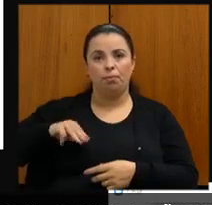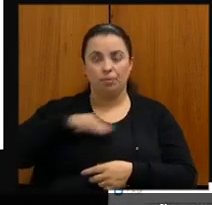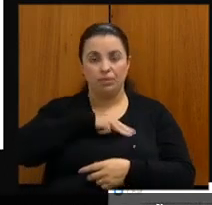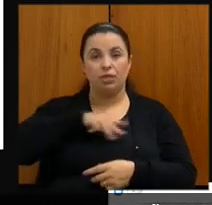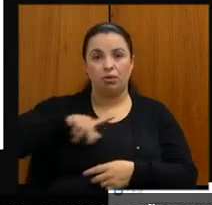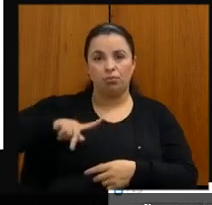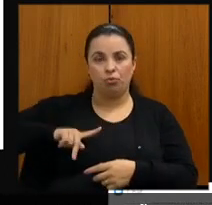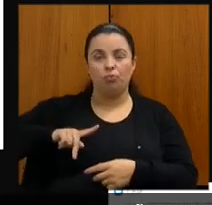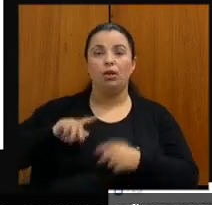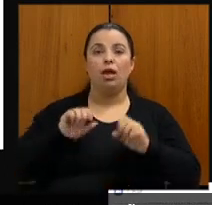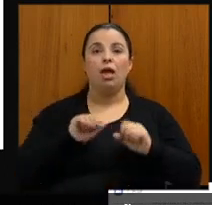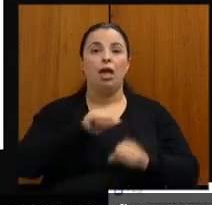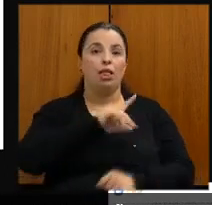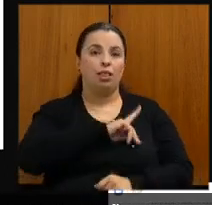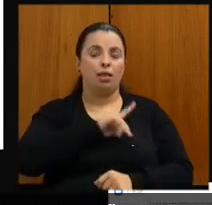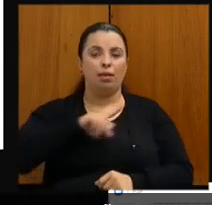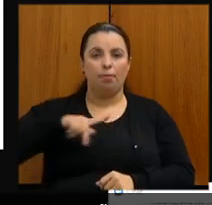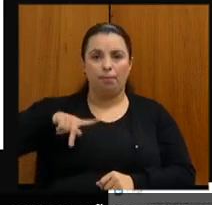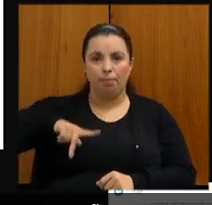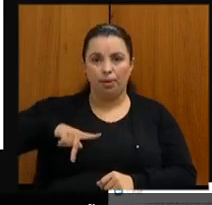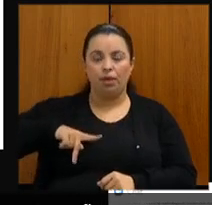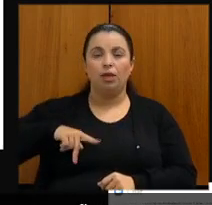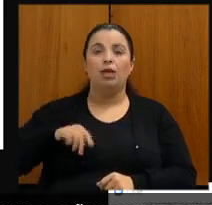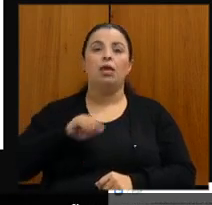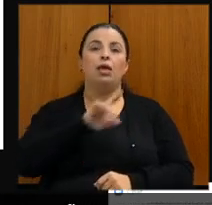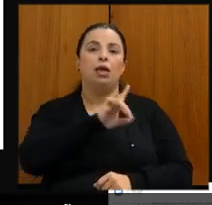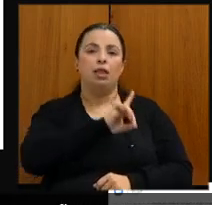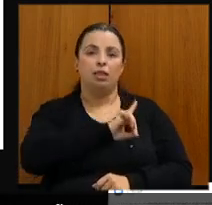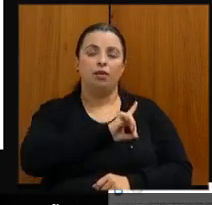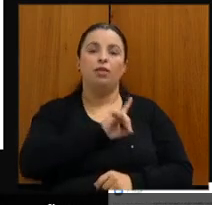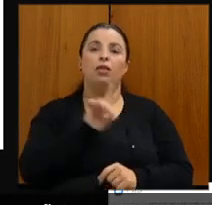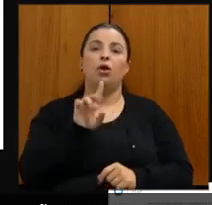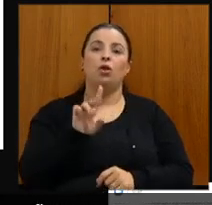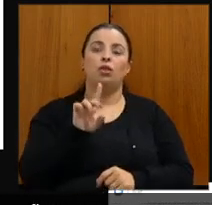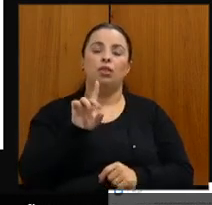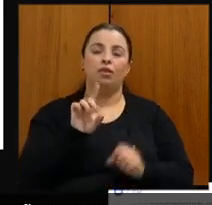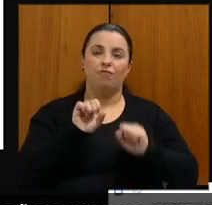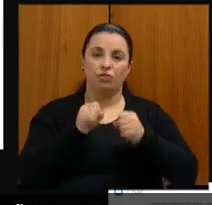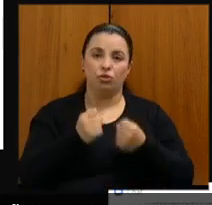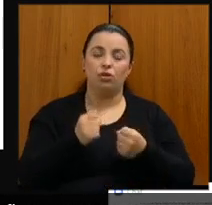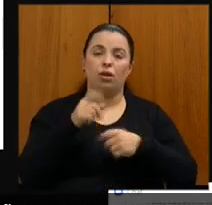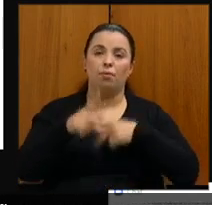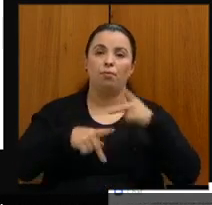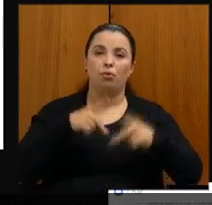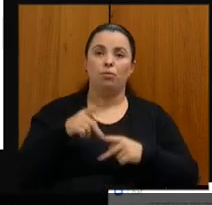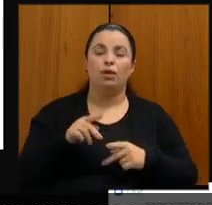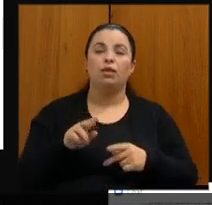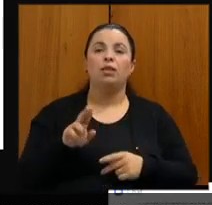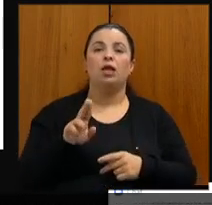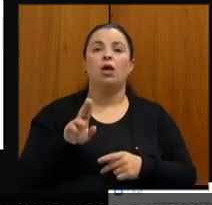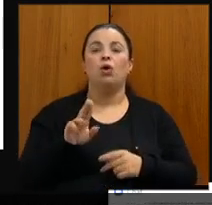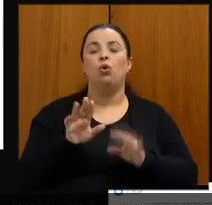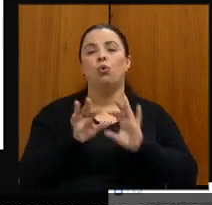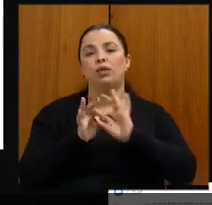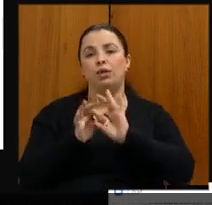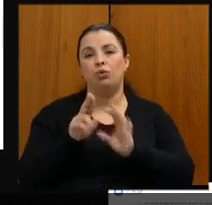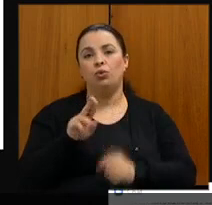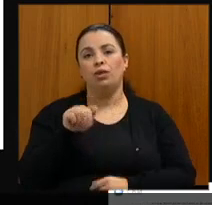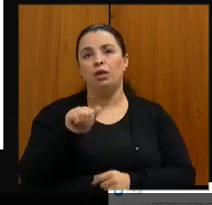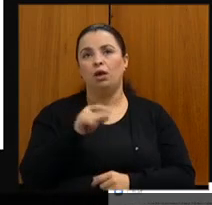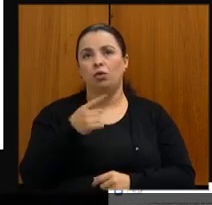Defensoria Pública estadual e defensoria da União e a diretoria de operações policiais né da Polícia